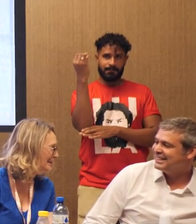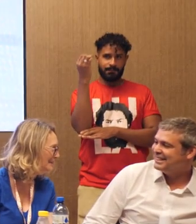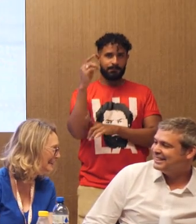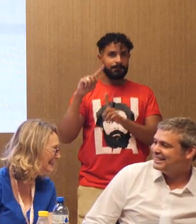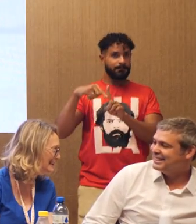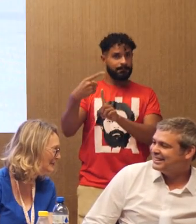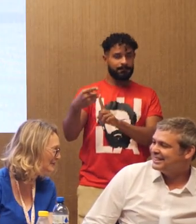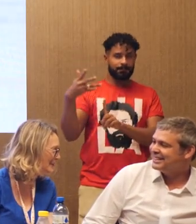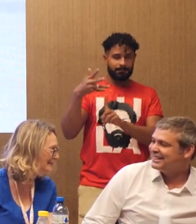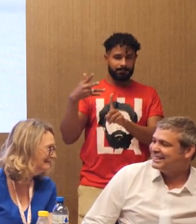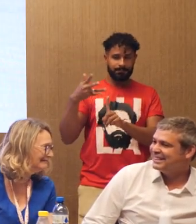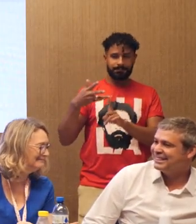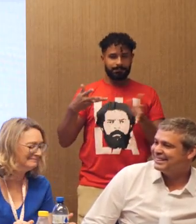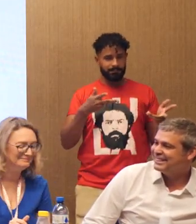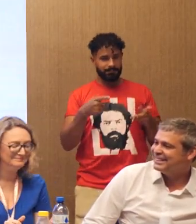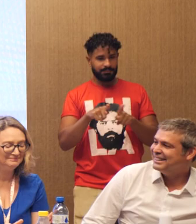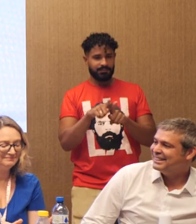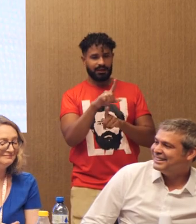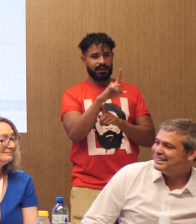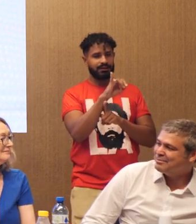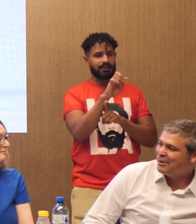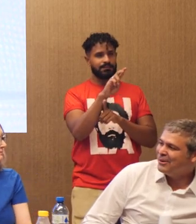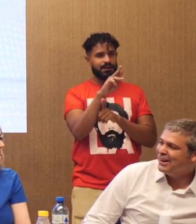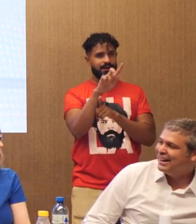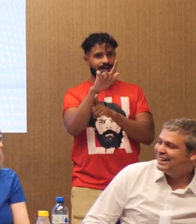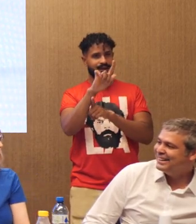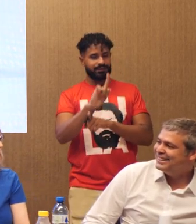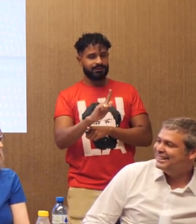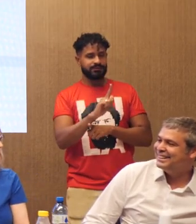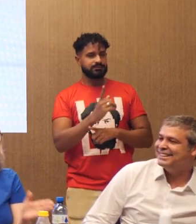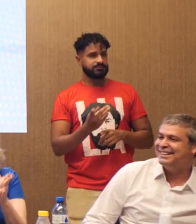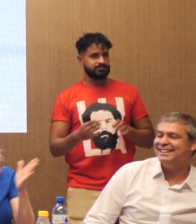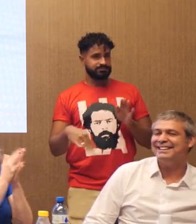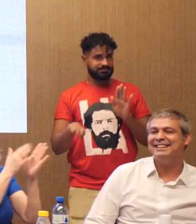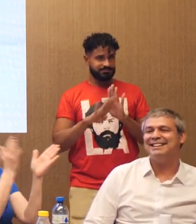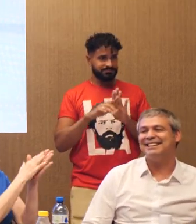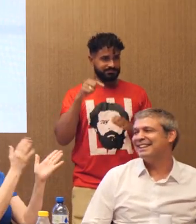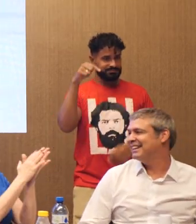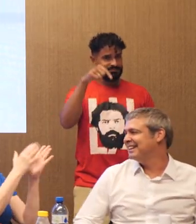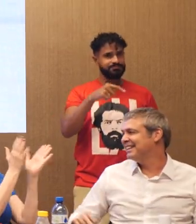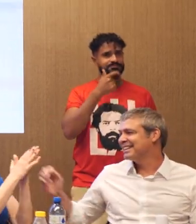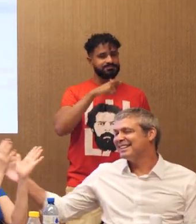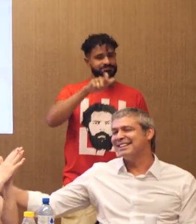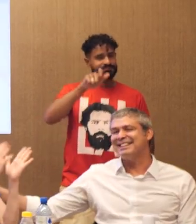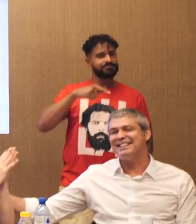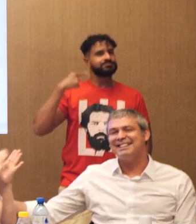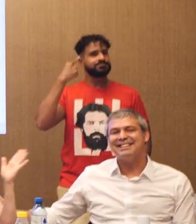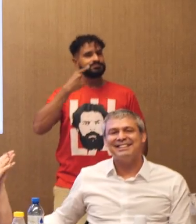Vou saudar também o Lindbergh Farias, que chegou aqui. Nosso